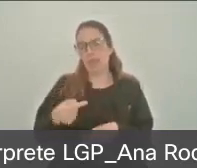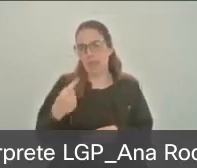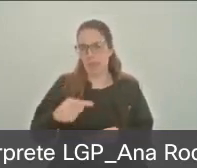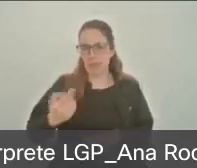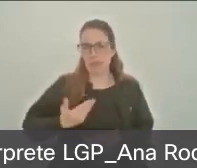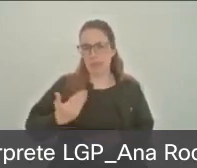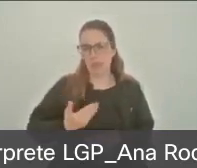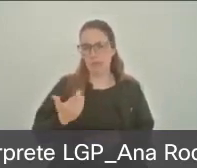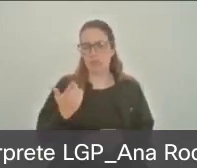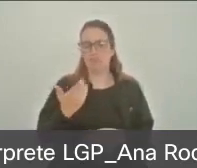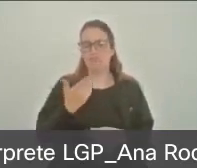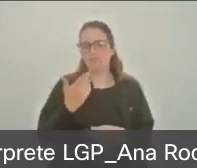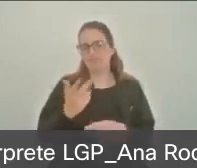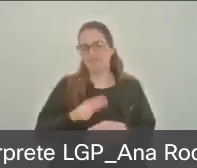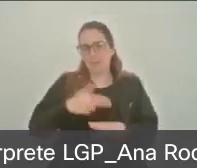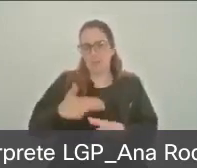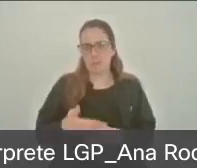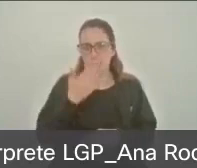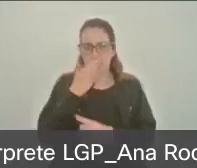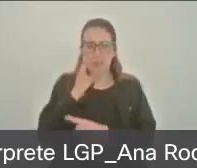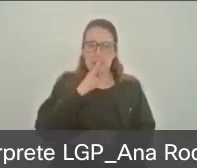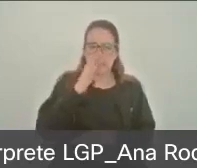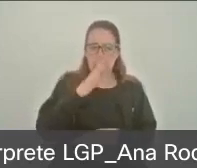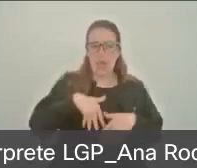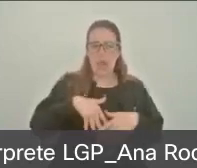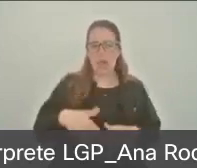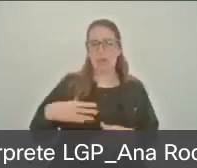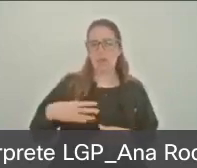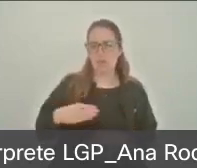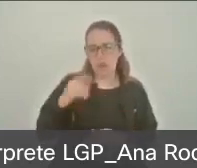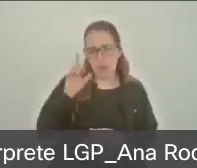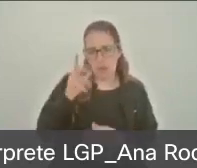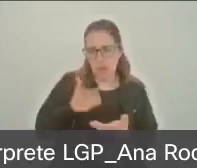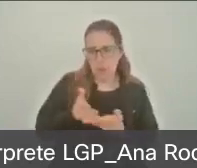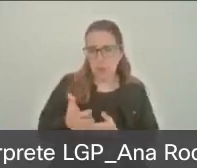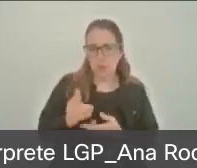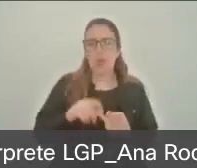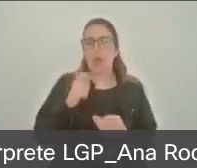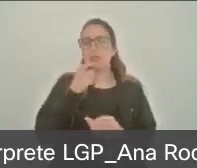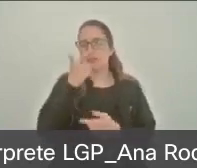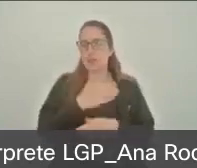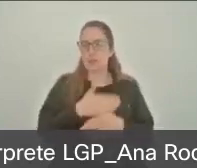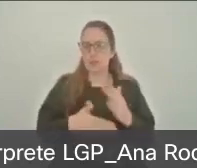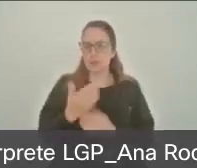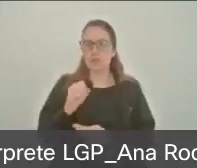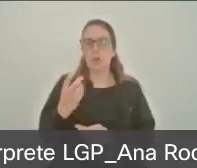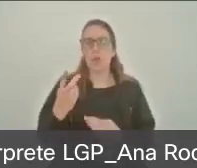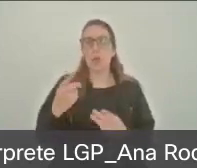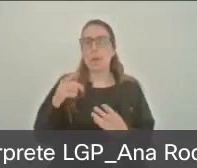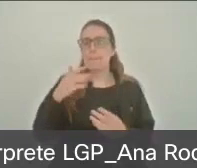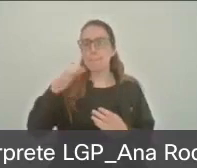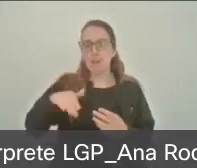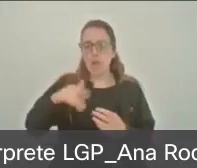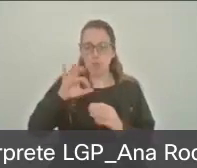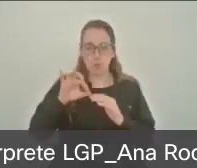o caso das utentes grávidas e puérperas, dos menores e das pessoas com deficiência ou em situação de dependência. Nestas três